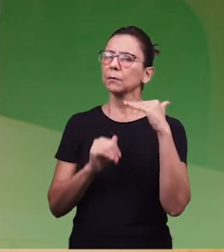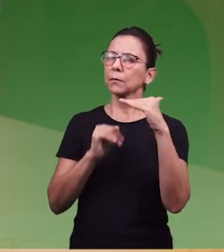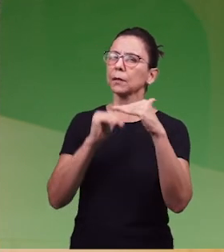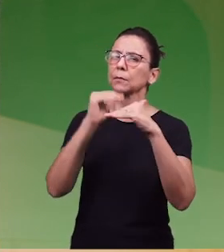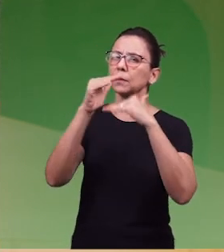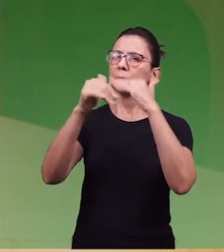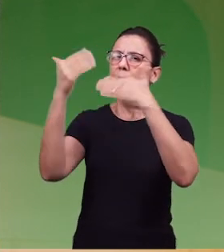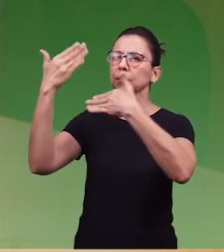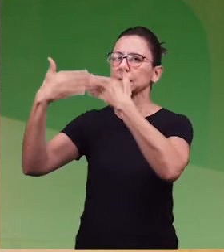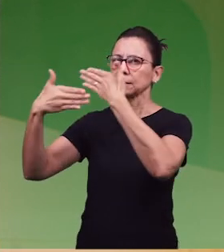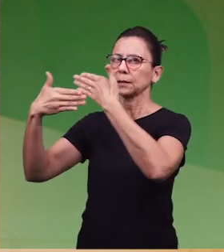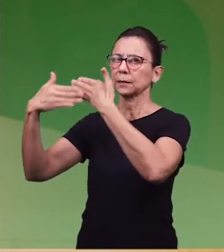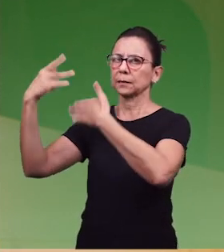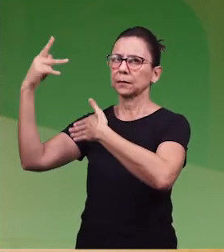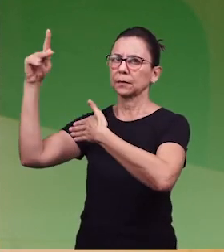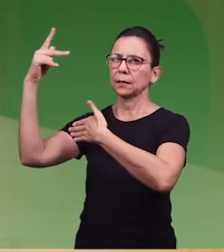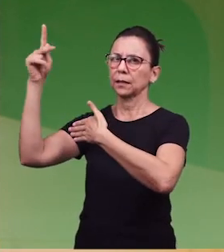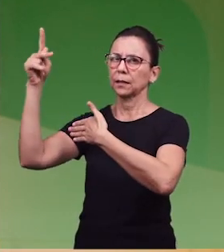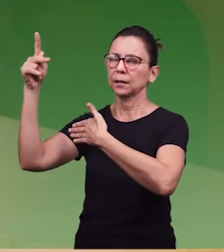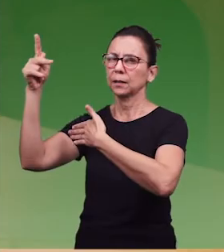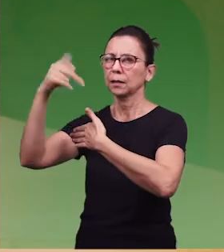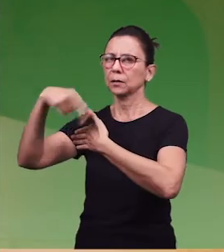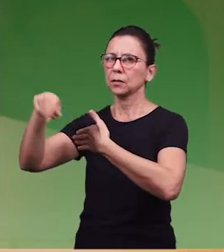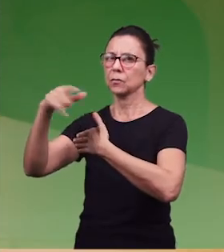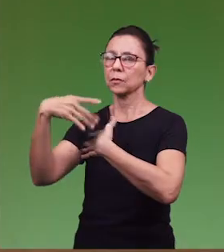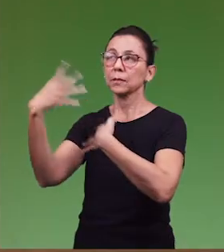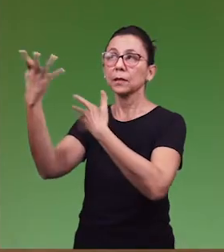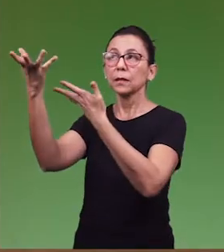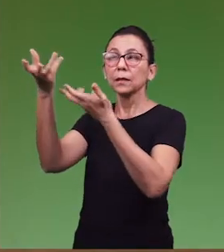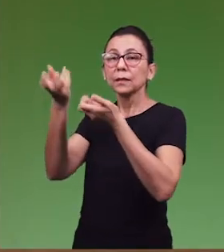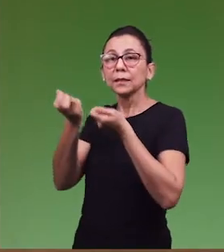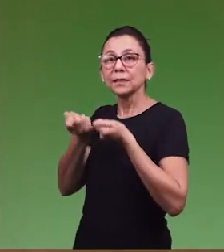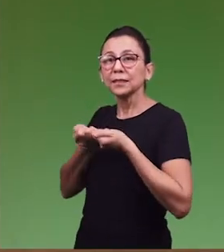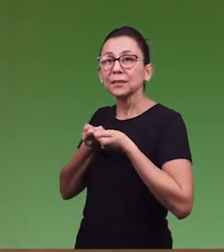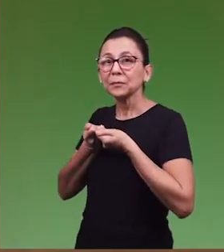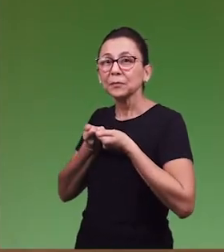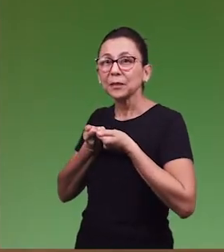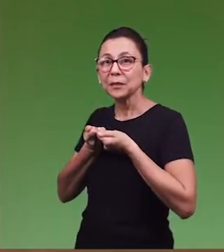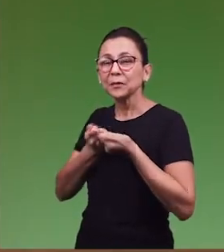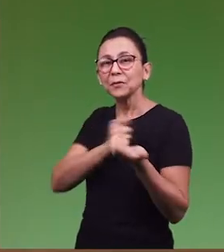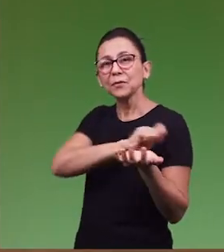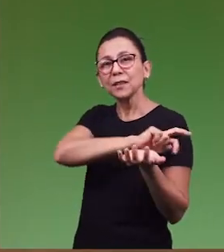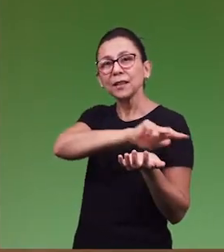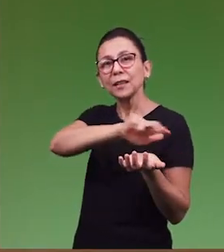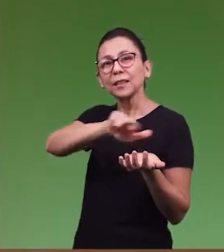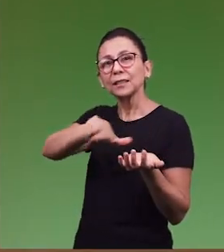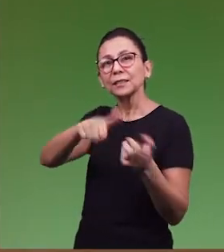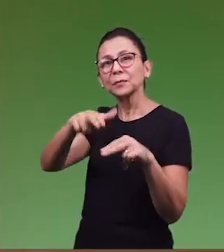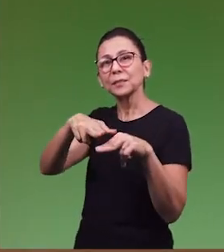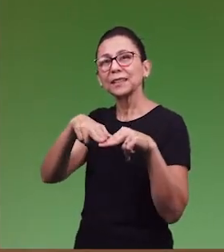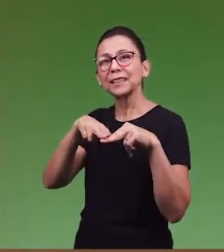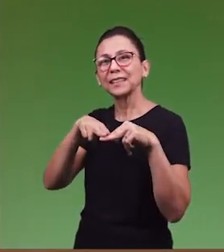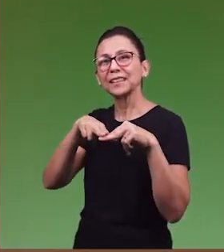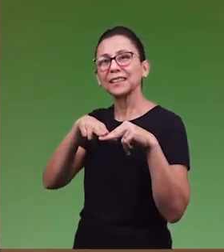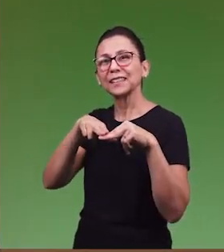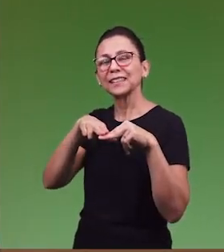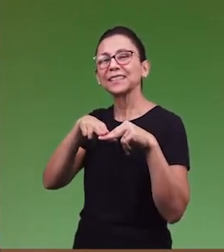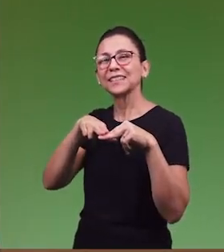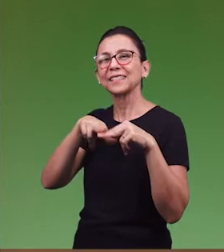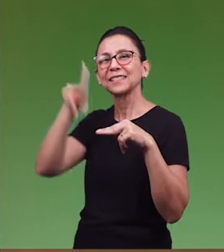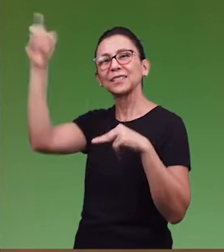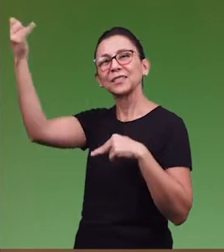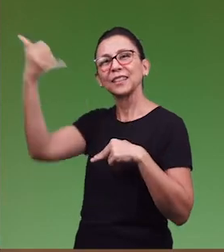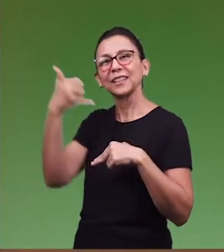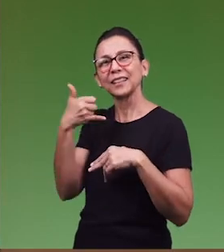recebendo as muitas formas da graça de Deus se manifestar na nossa vida. E aí com isso, o que acontece? Isso vai